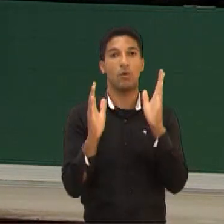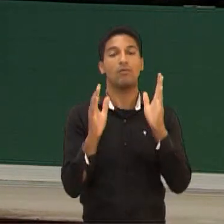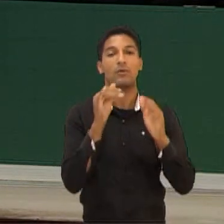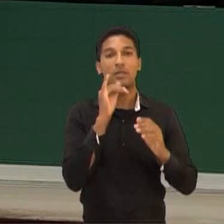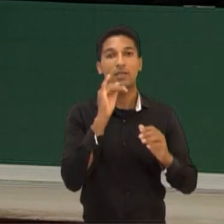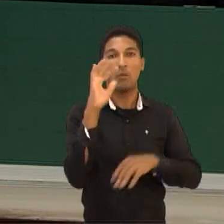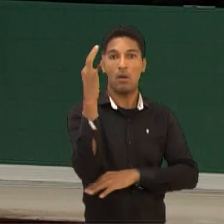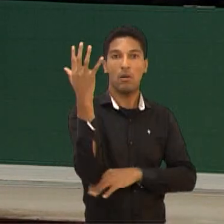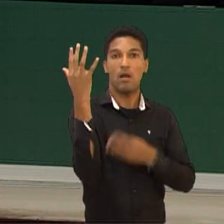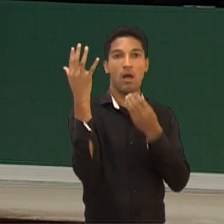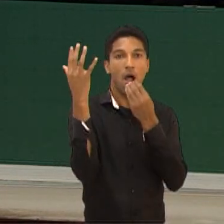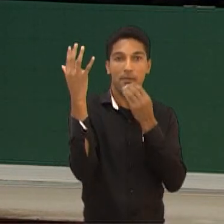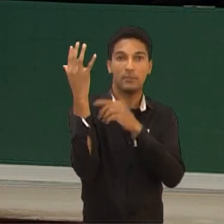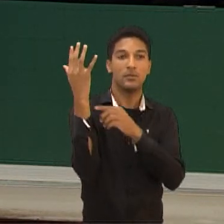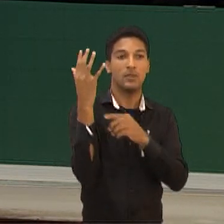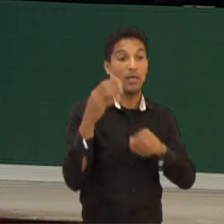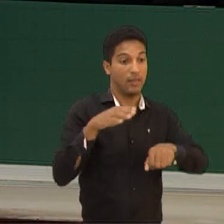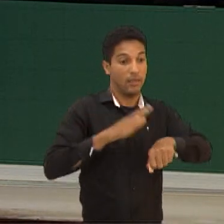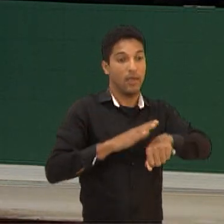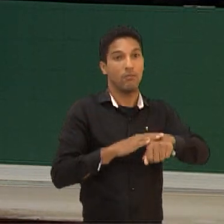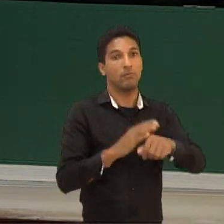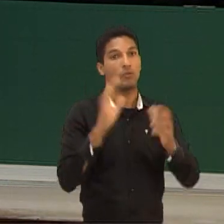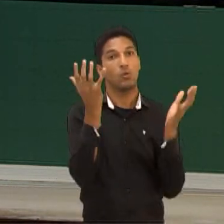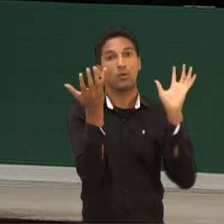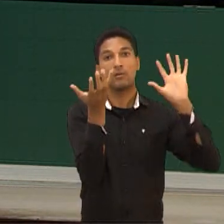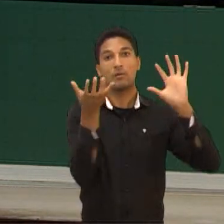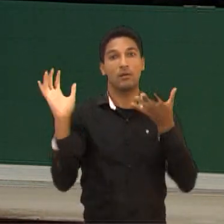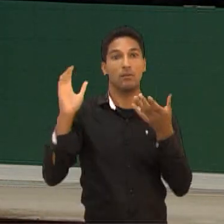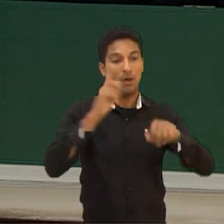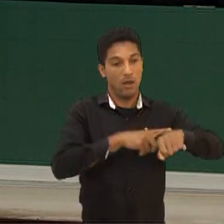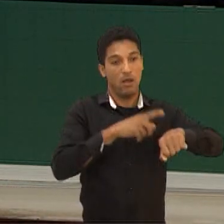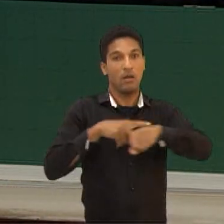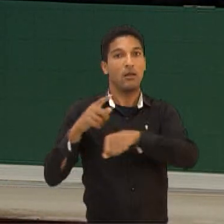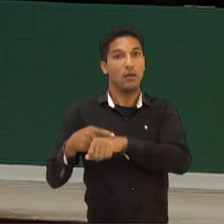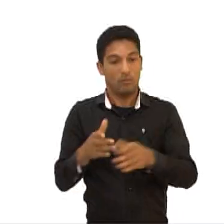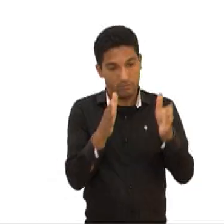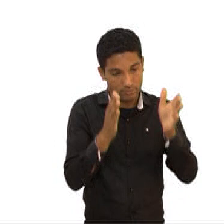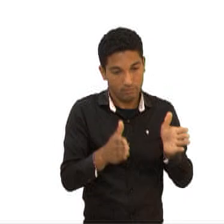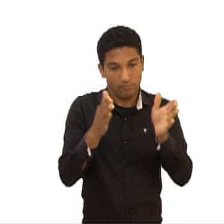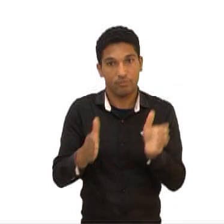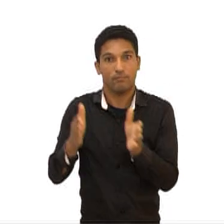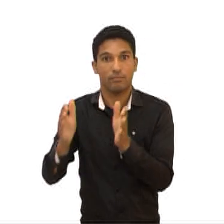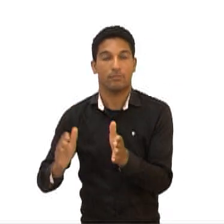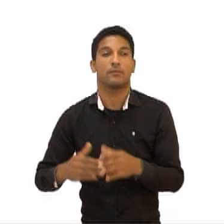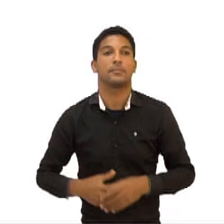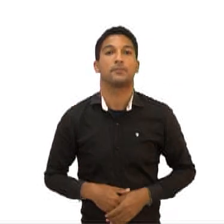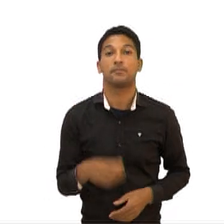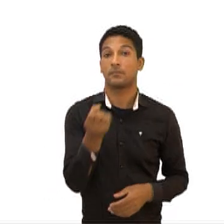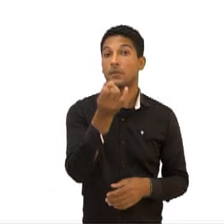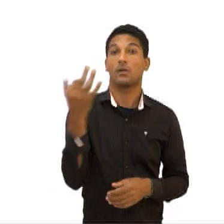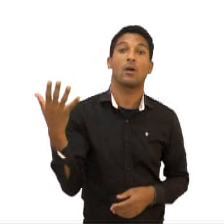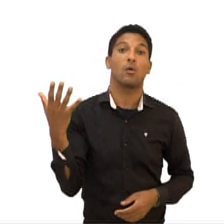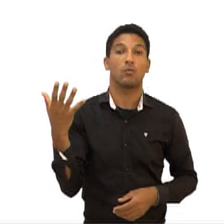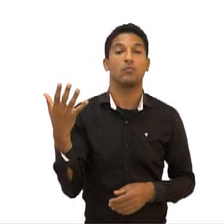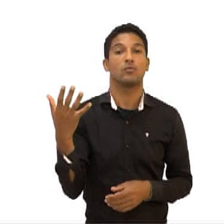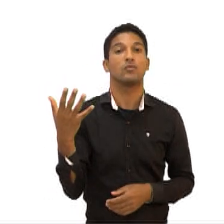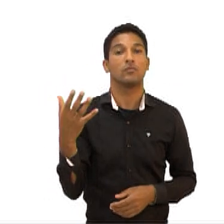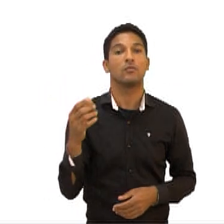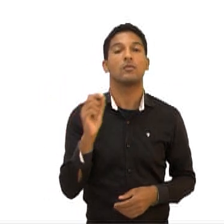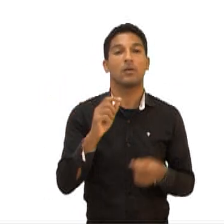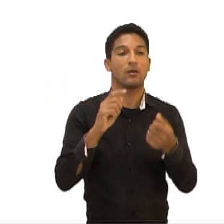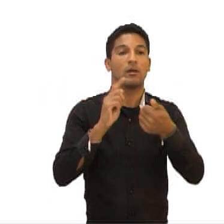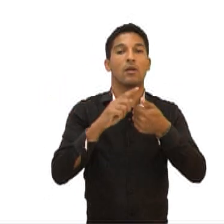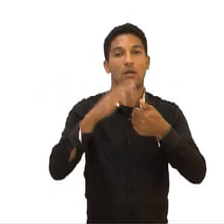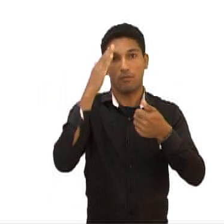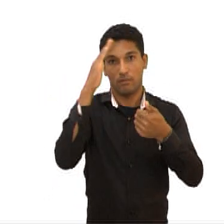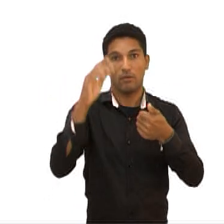clima que vai determinar essas produções agrícolas. Alguns produtos em destaque, o primeiro, o arroz,